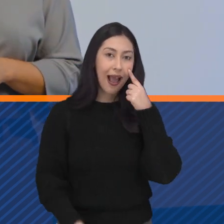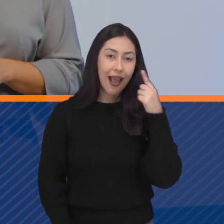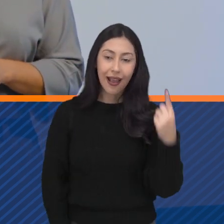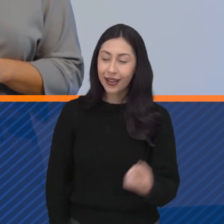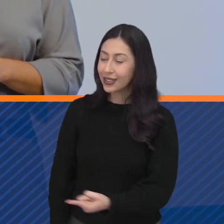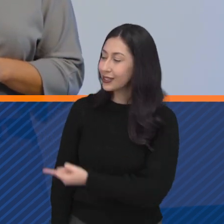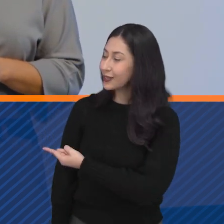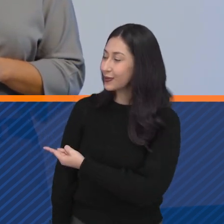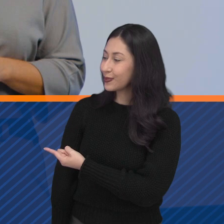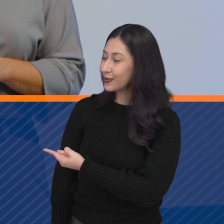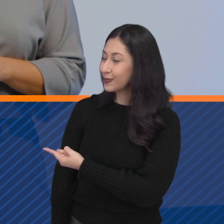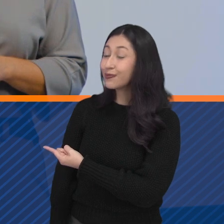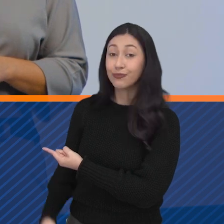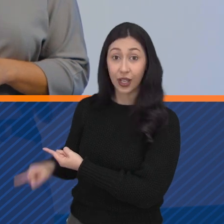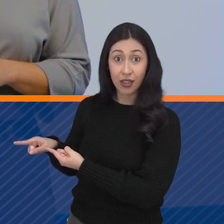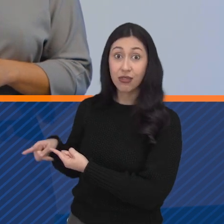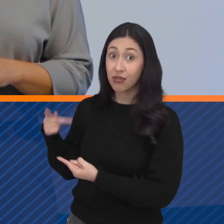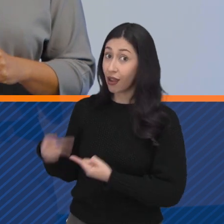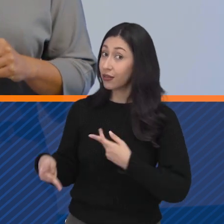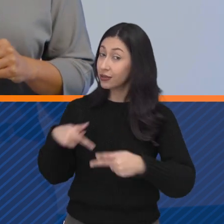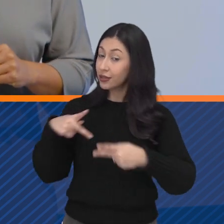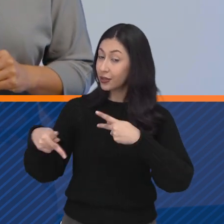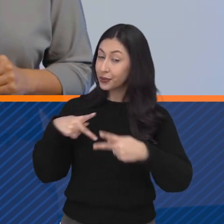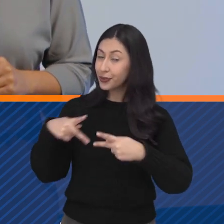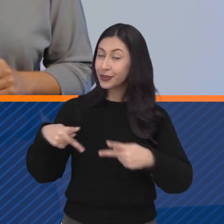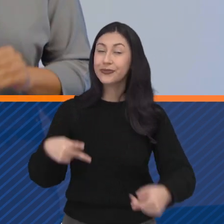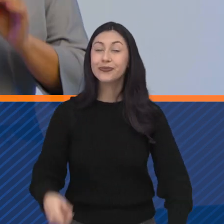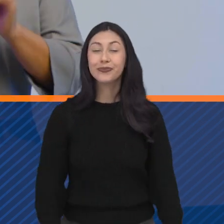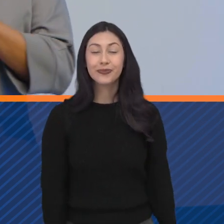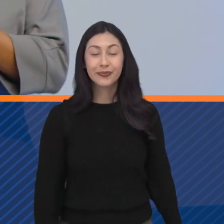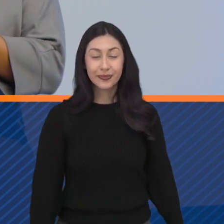aqui de São José dos Campos, é o